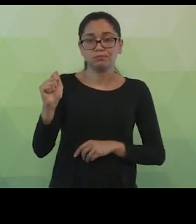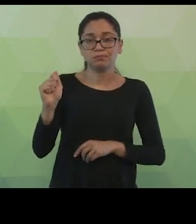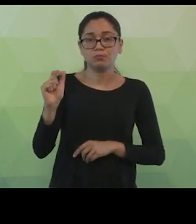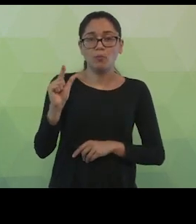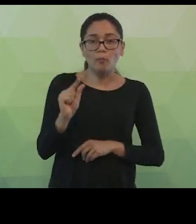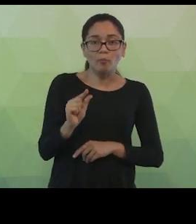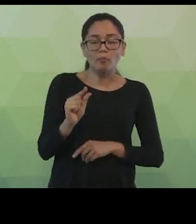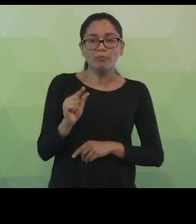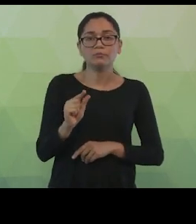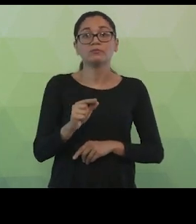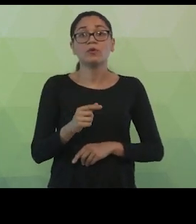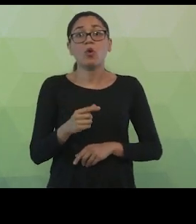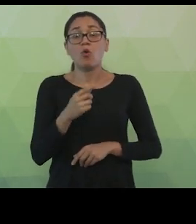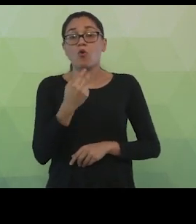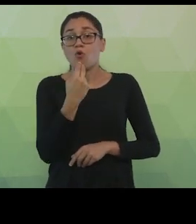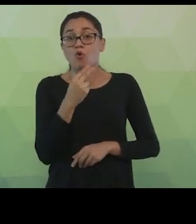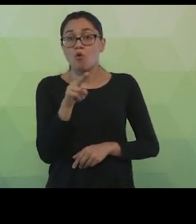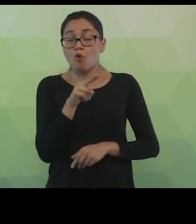forma correta.